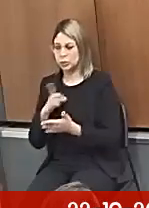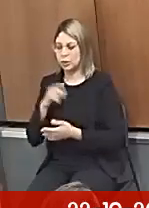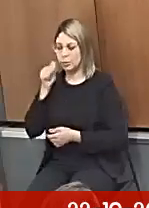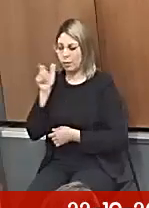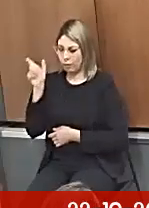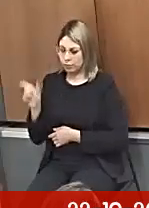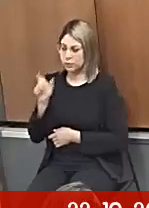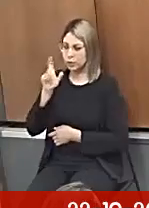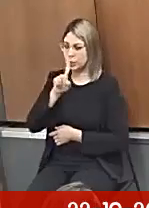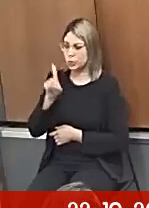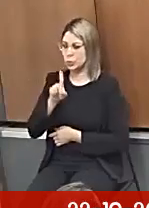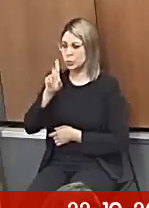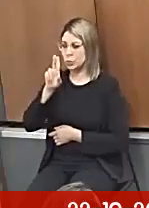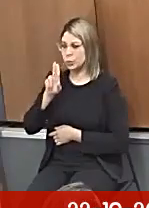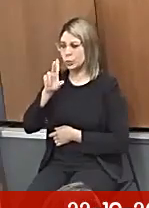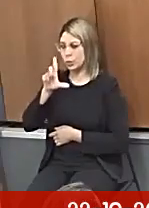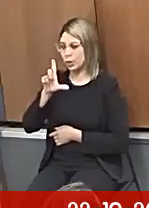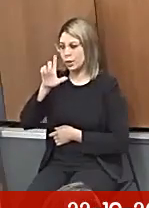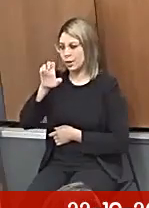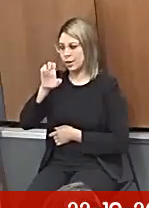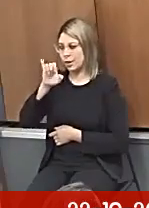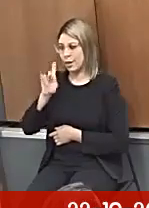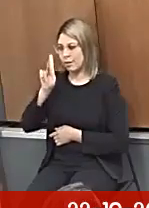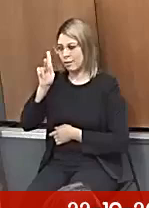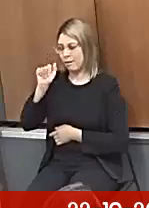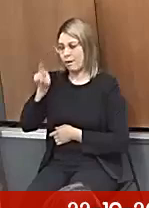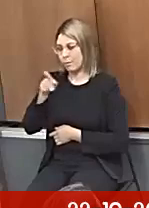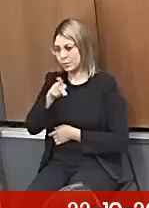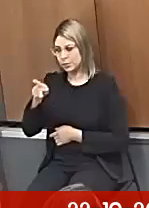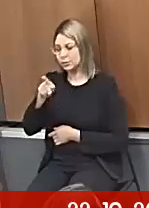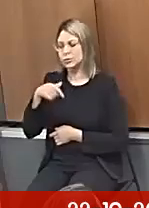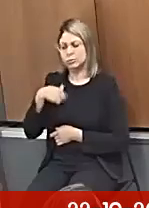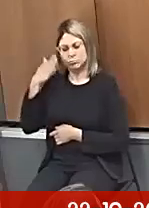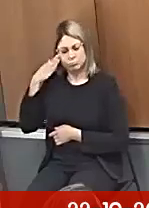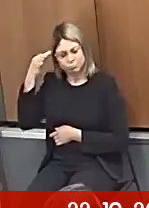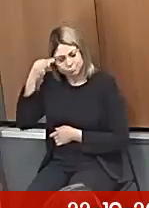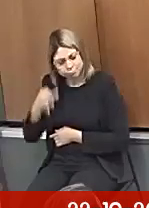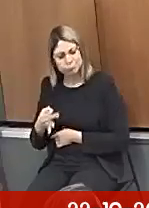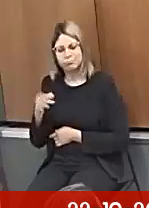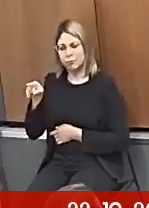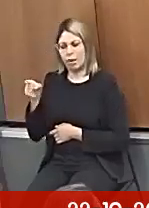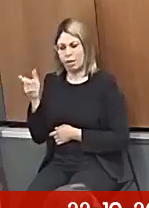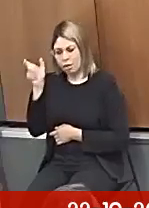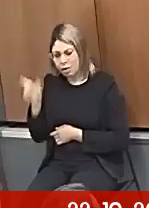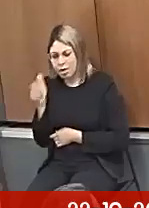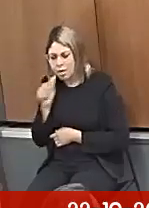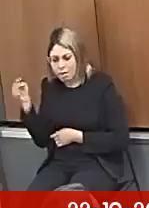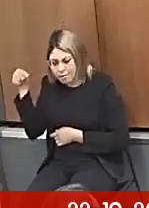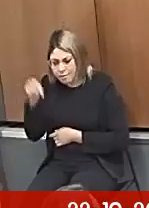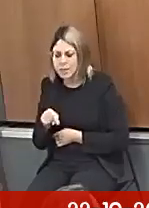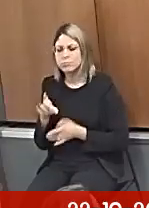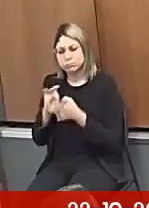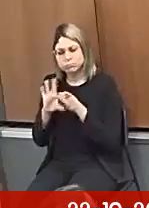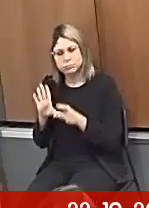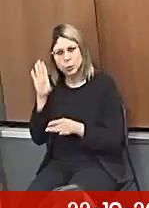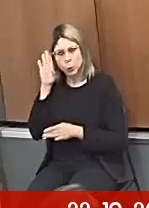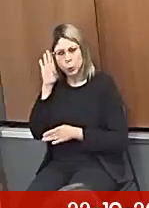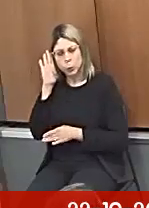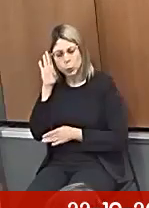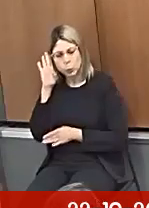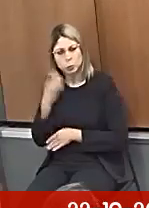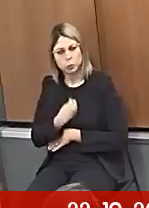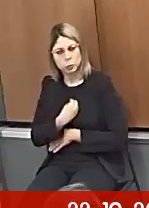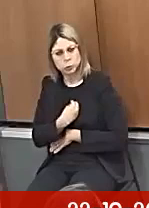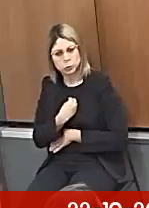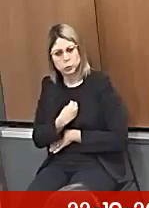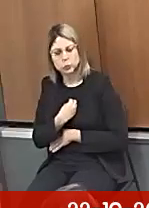como presidente do Conselho, e eu tenho certeza, o ato dela estar aqui nessa tarde, disposta a ouvir, a